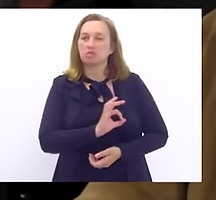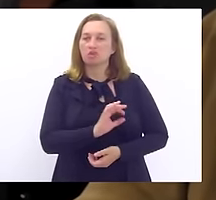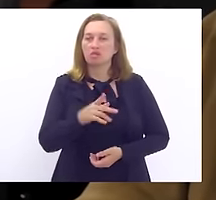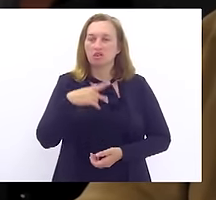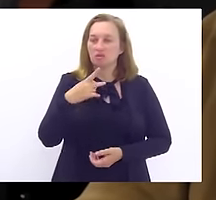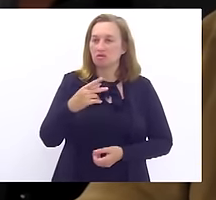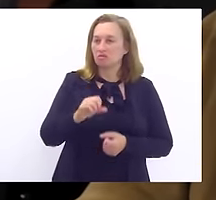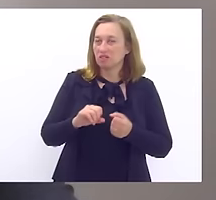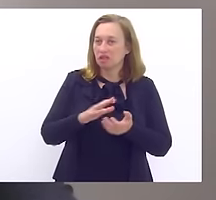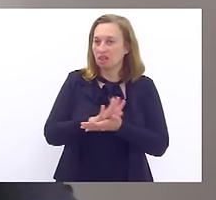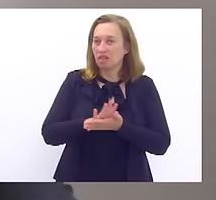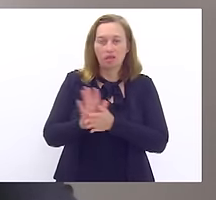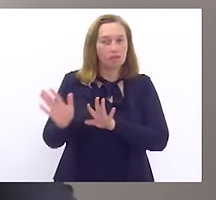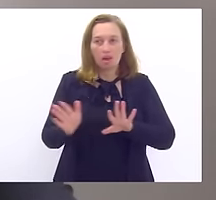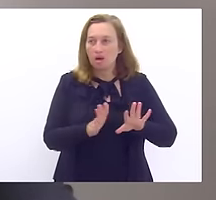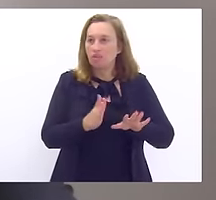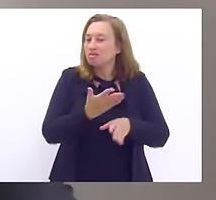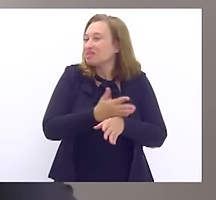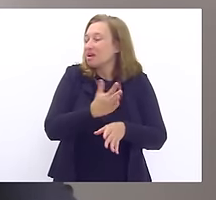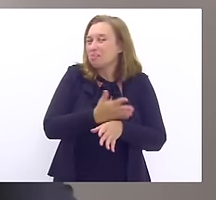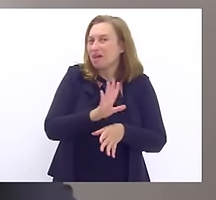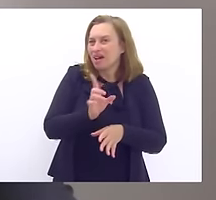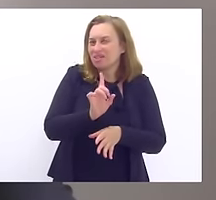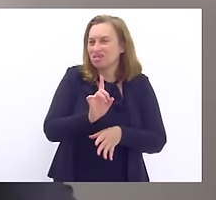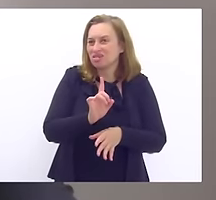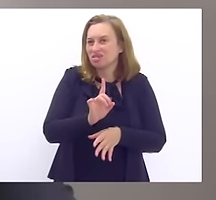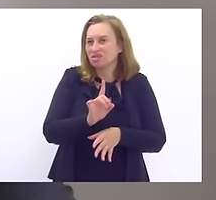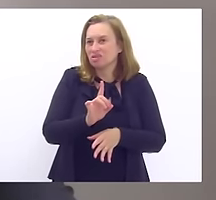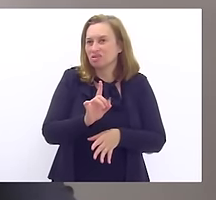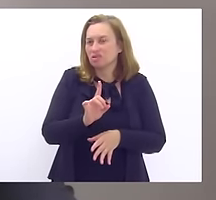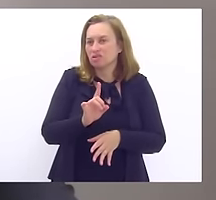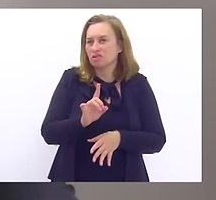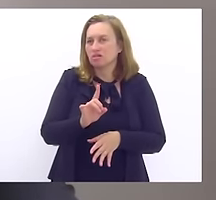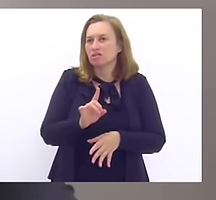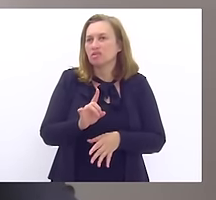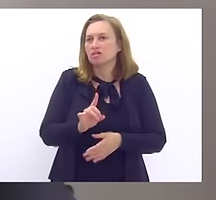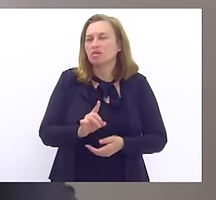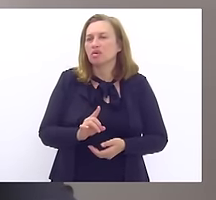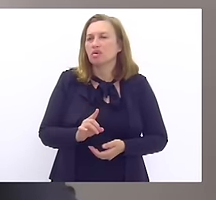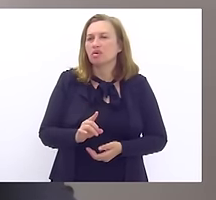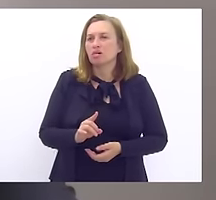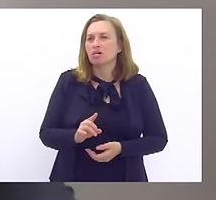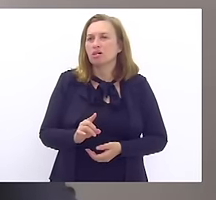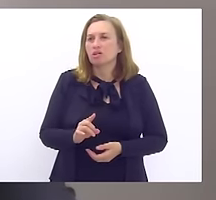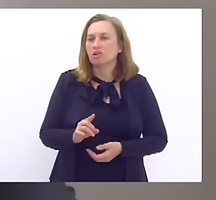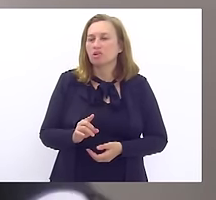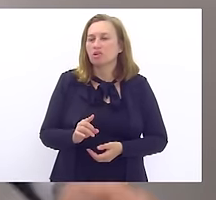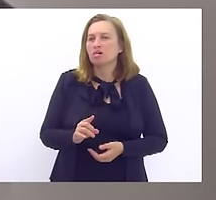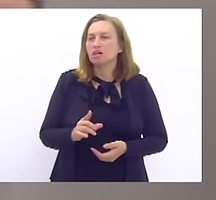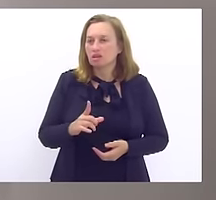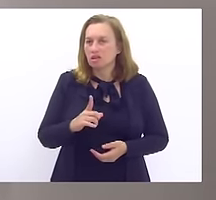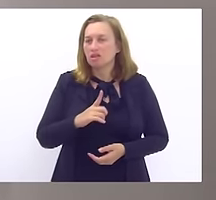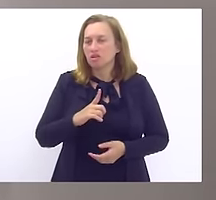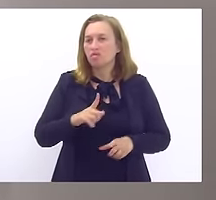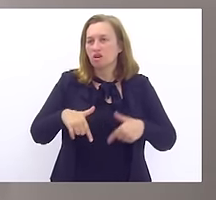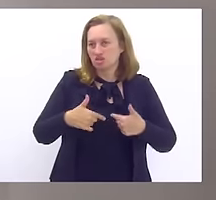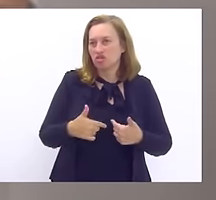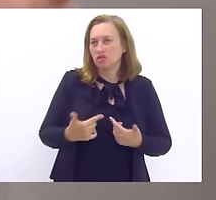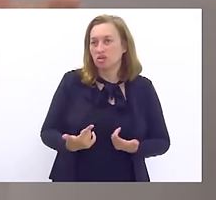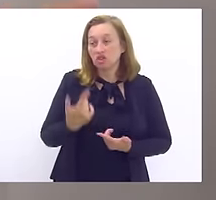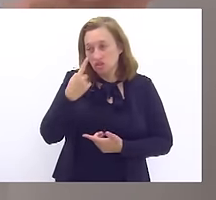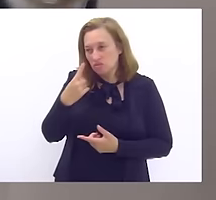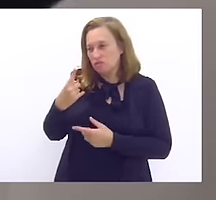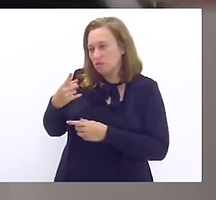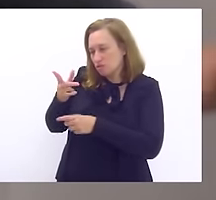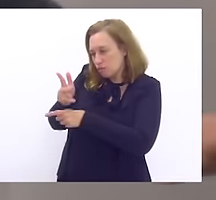nada não é o seguinte é na prática não é não tô falando pejorativo Não lógico é que a abordagem forma é a gente viu e